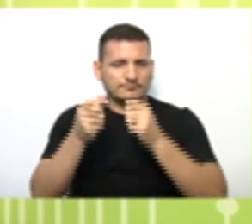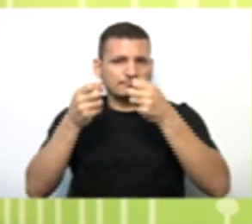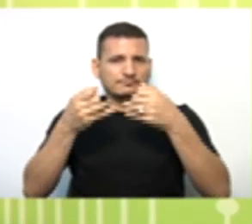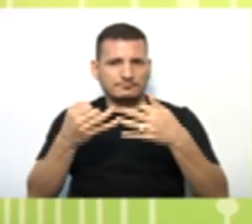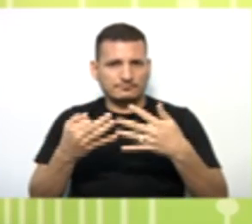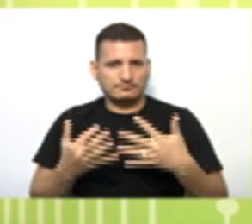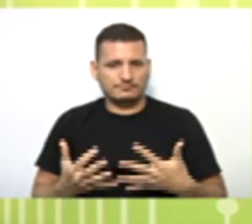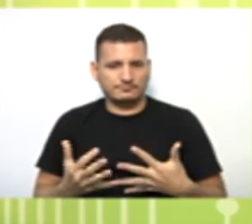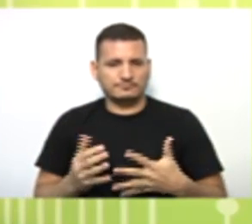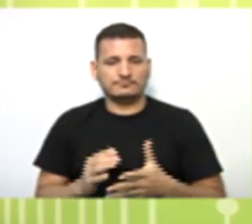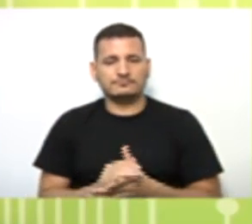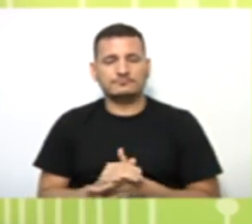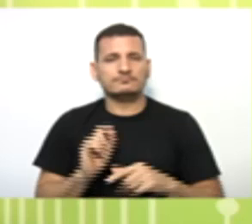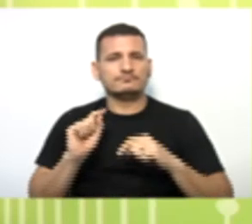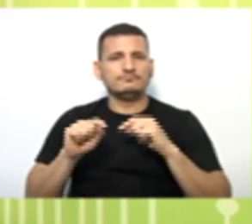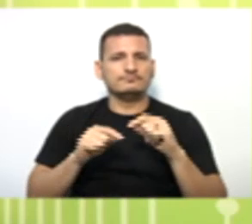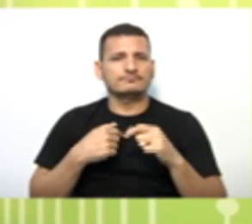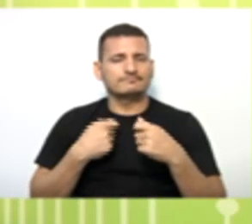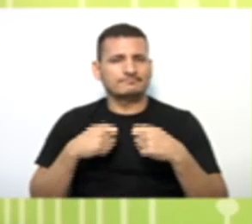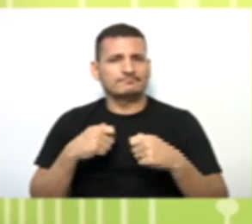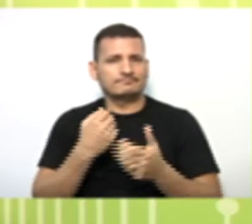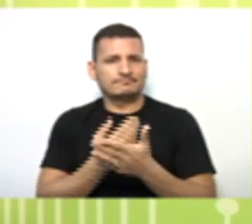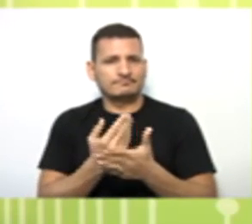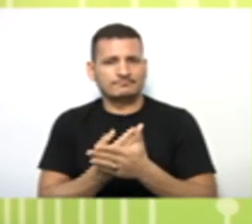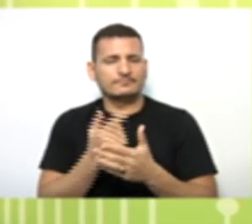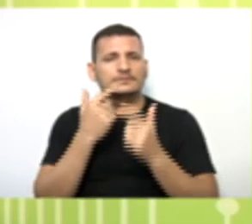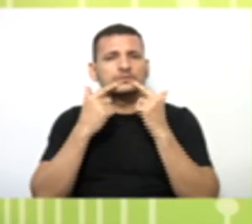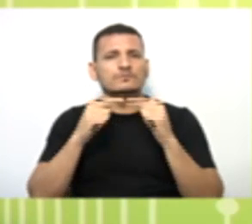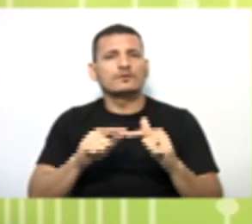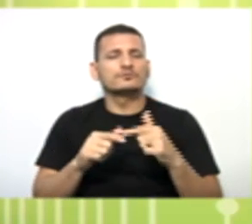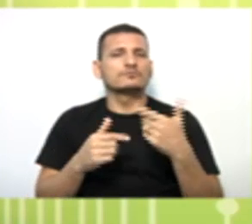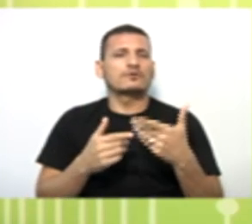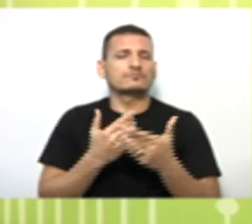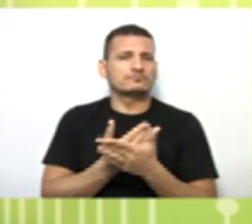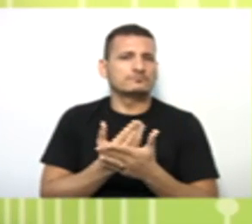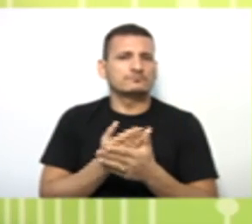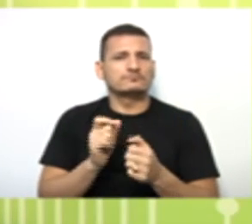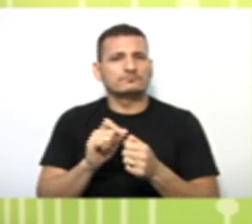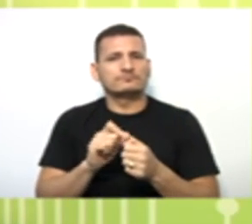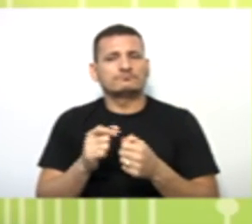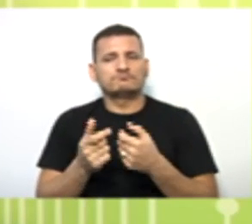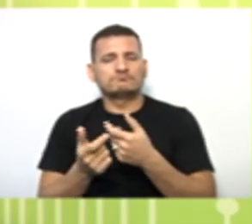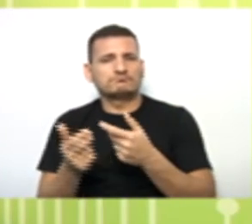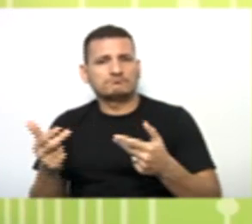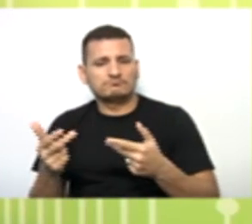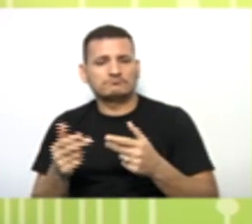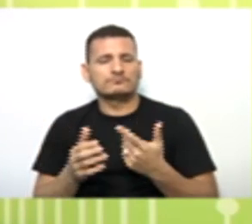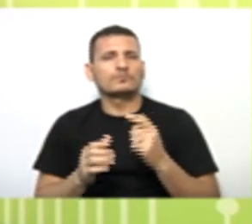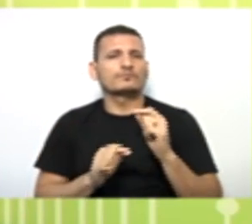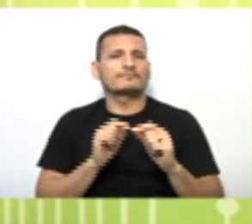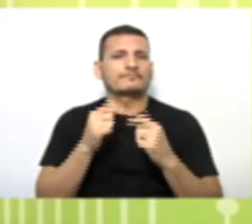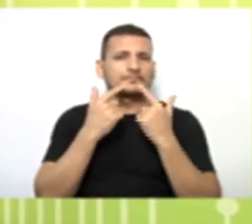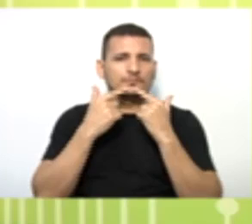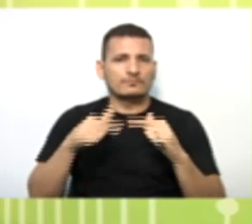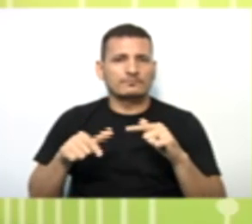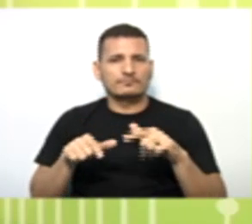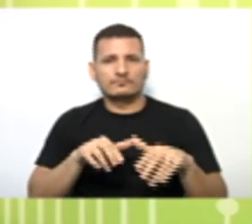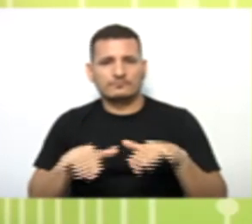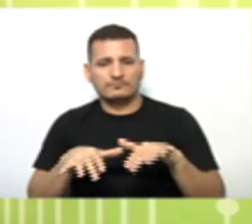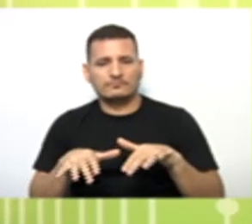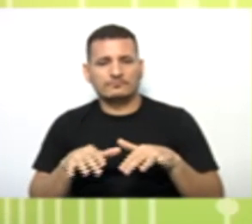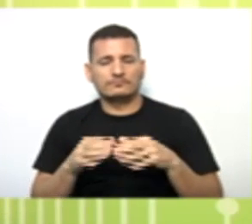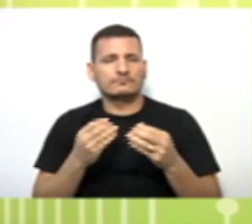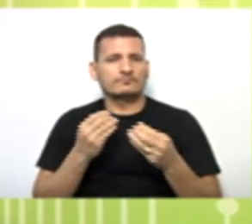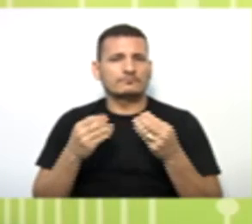tá? O que eu preciso estudar, que linguagem eu preciso estudar para poder fazer tal coisa, né? O que é linguagem de programação, como é que eu faço para